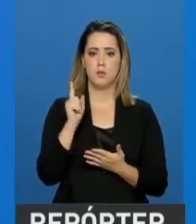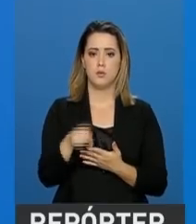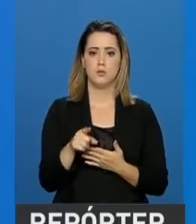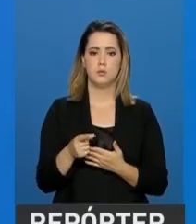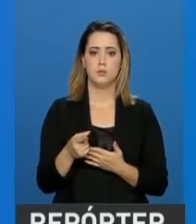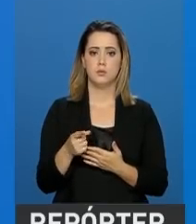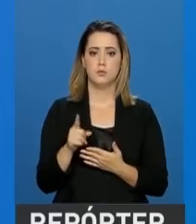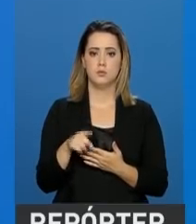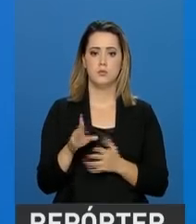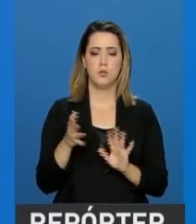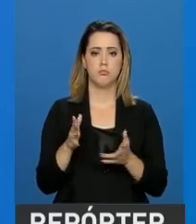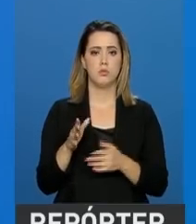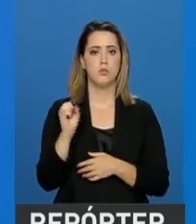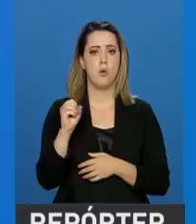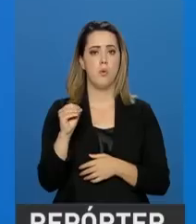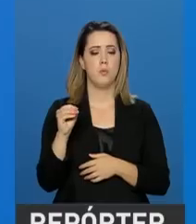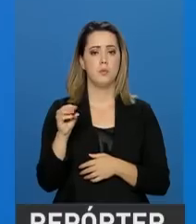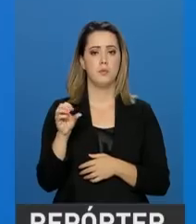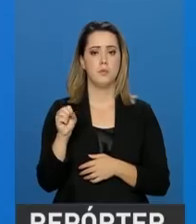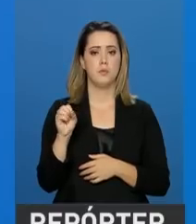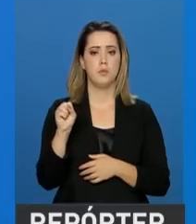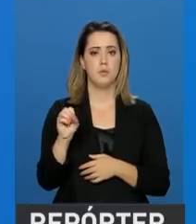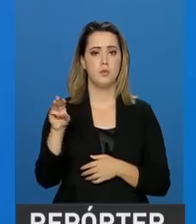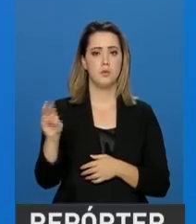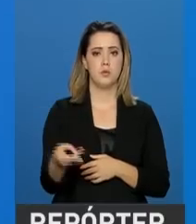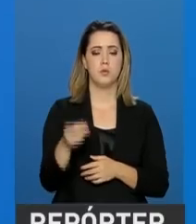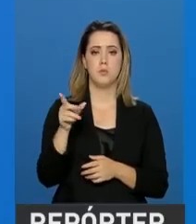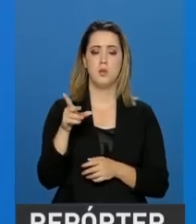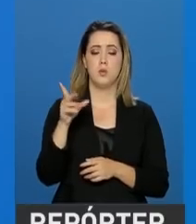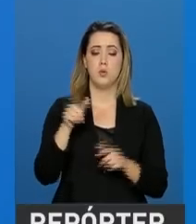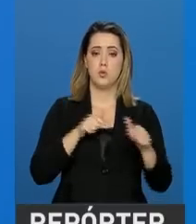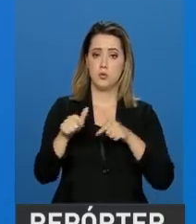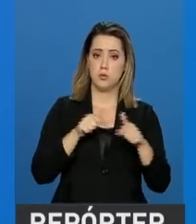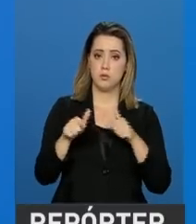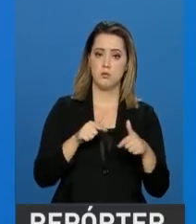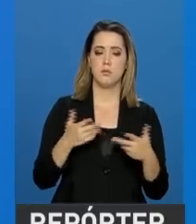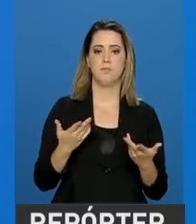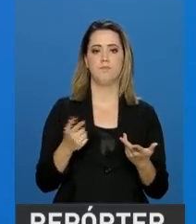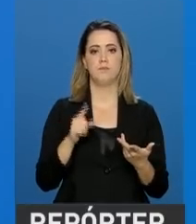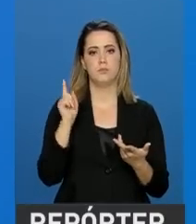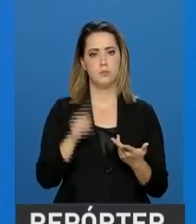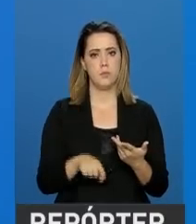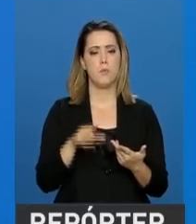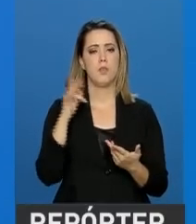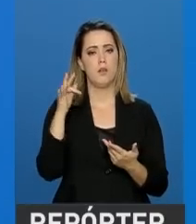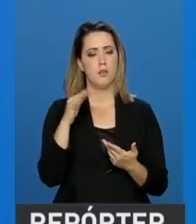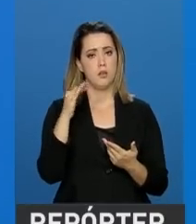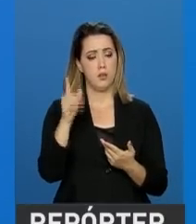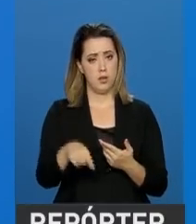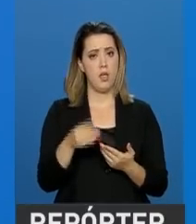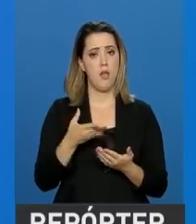de cerca de 8 88 milhões de trabalhadores Presidente temer que serão